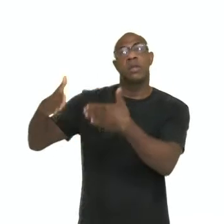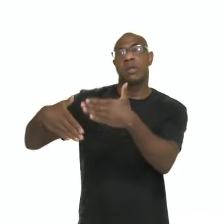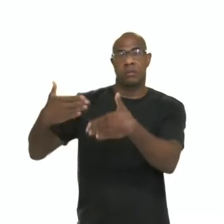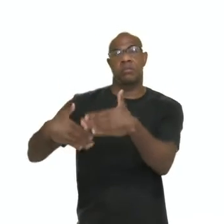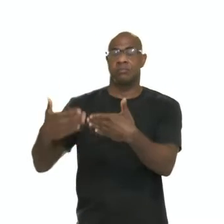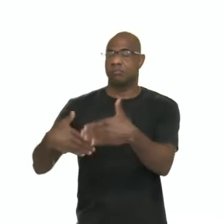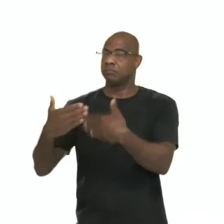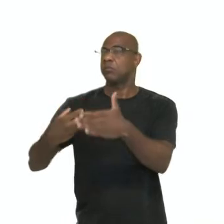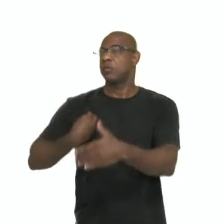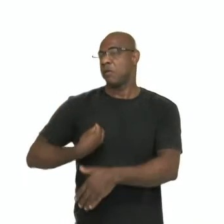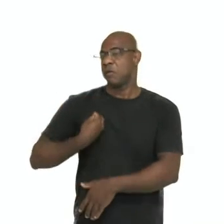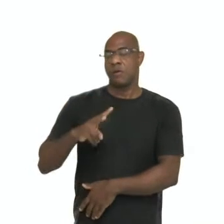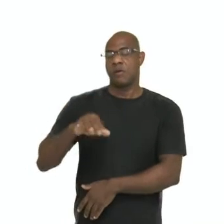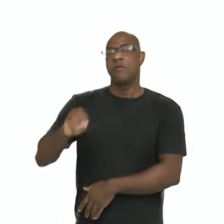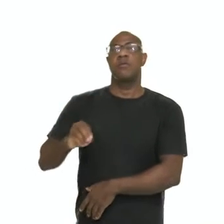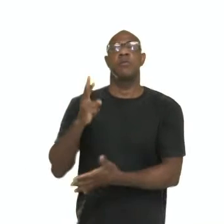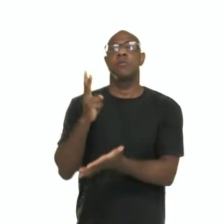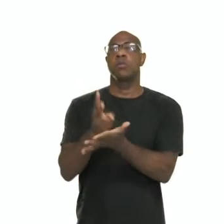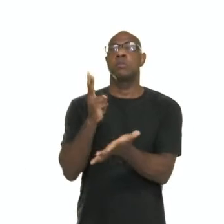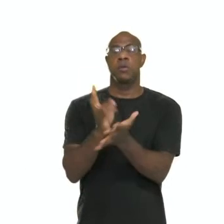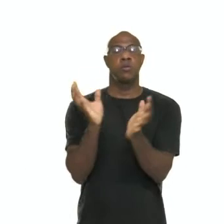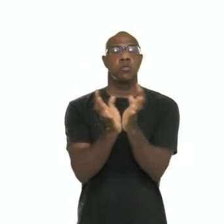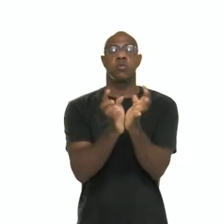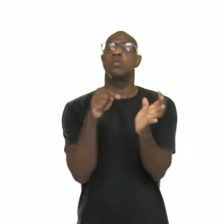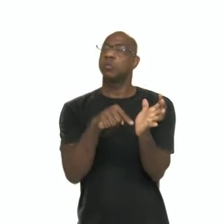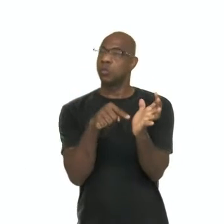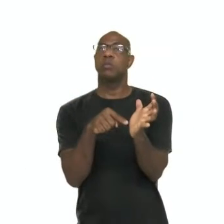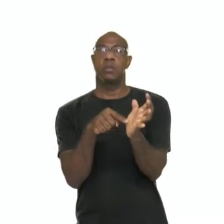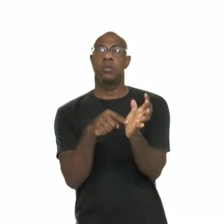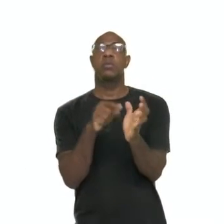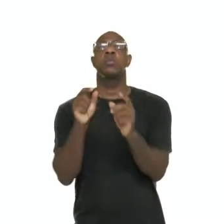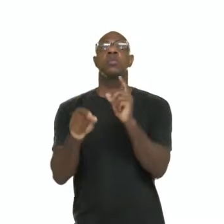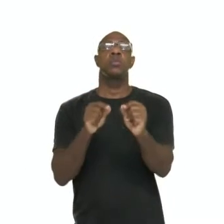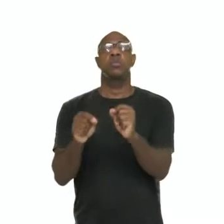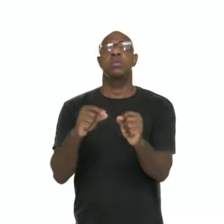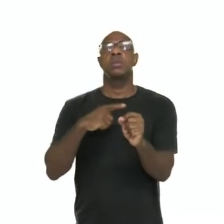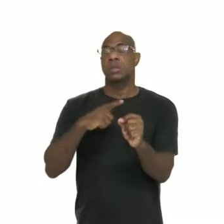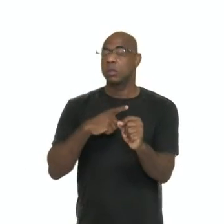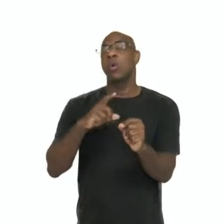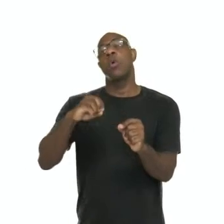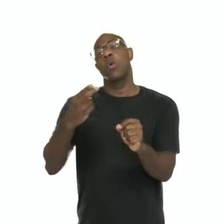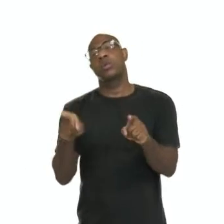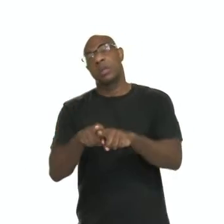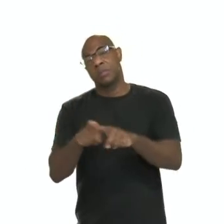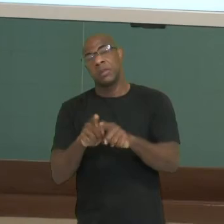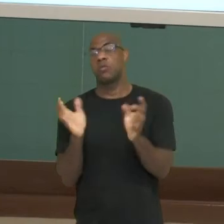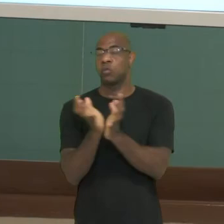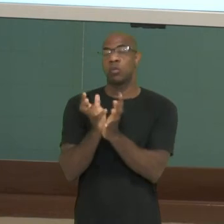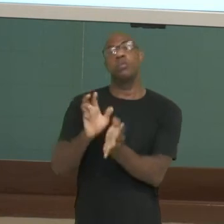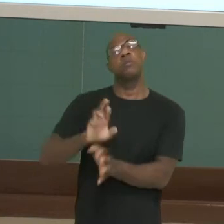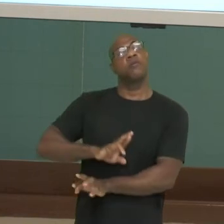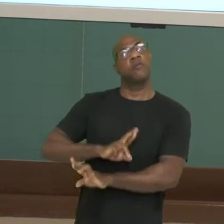de seres vivos de mesma espécie ou também de espécies diferentes.